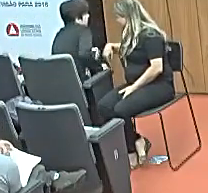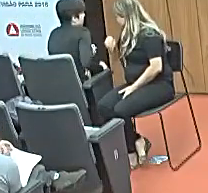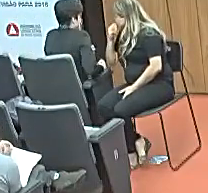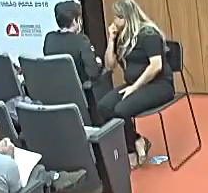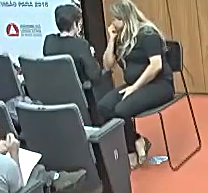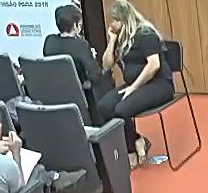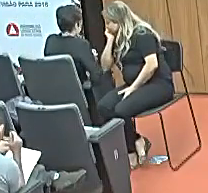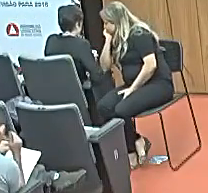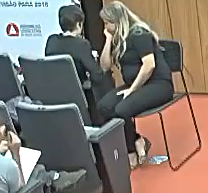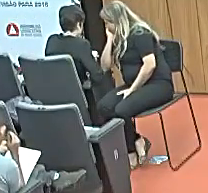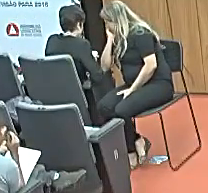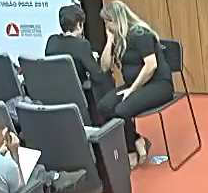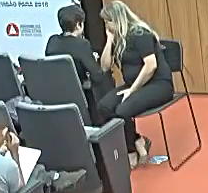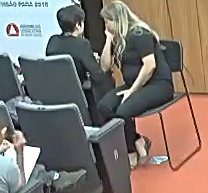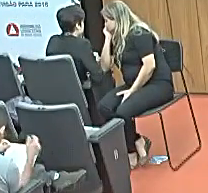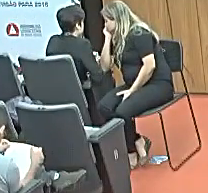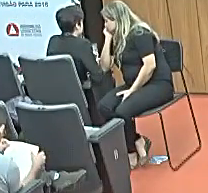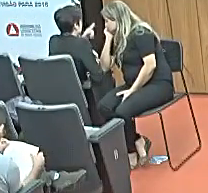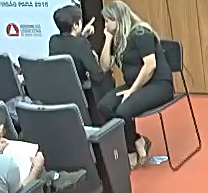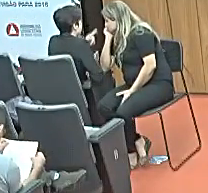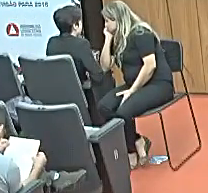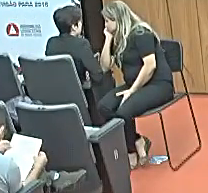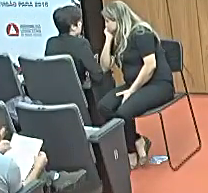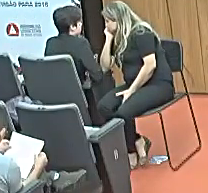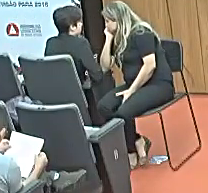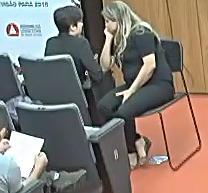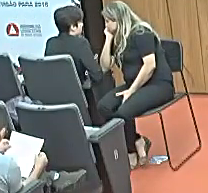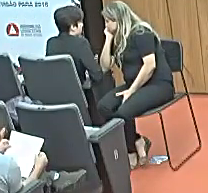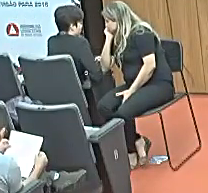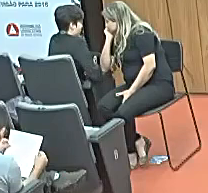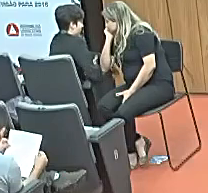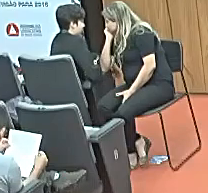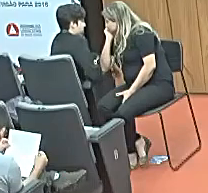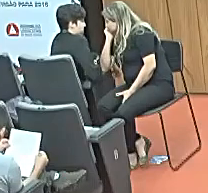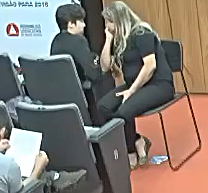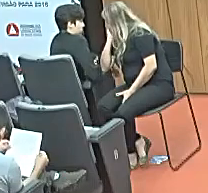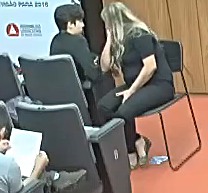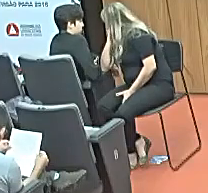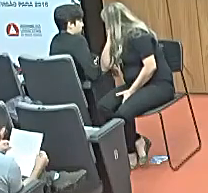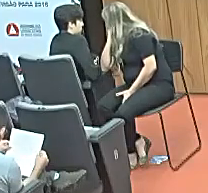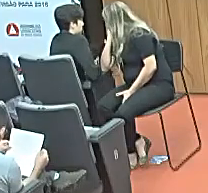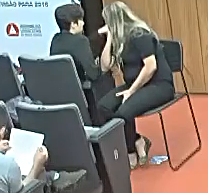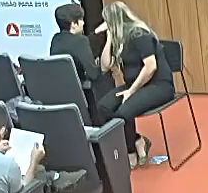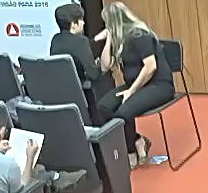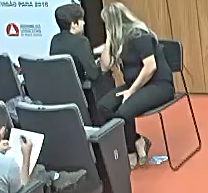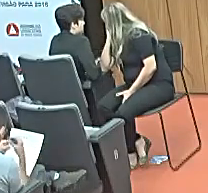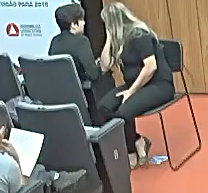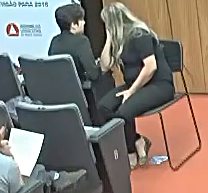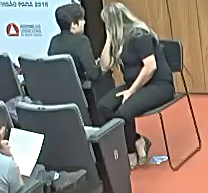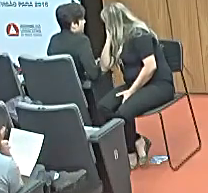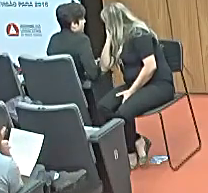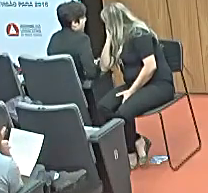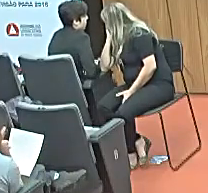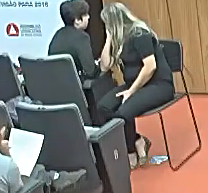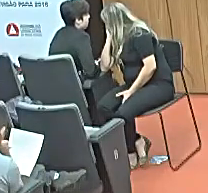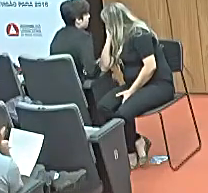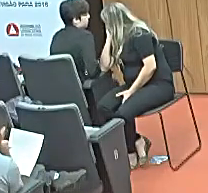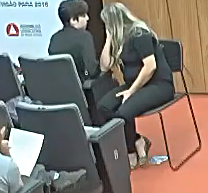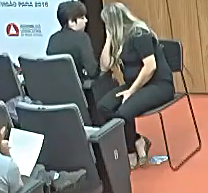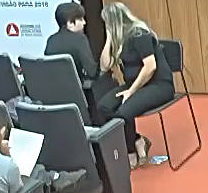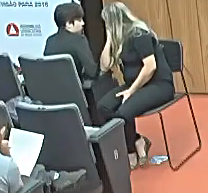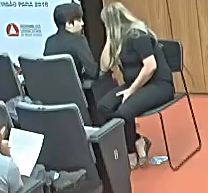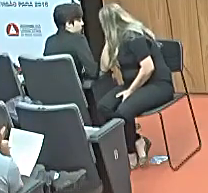quando a gente propôs o companheiro viu sotaque quem coordenou com a gente e essa essa ação quando a gente propôs a copa